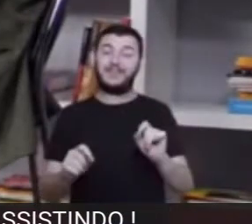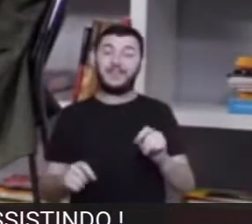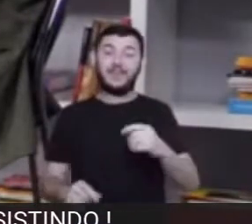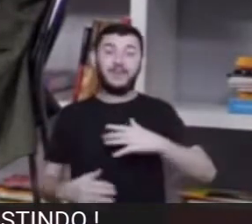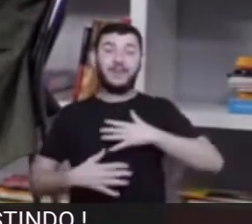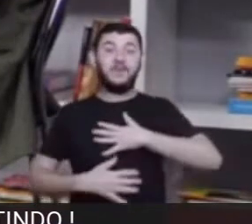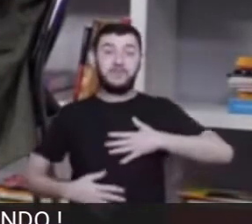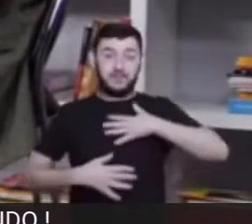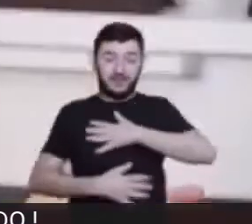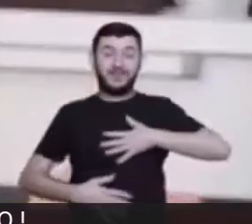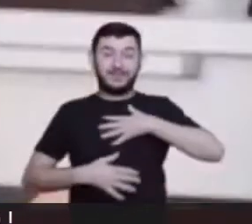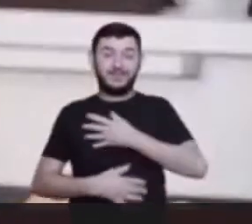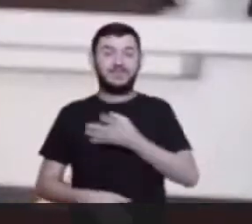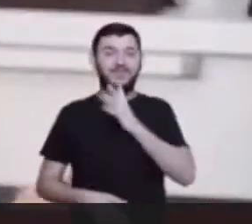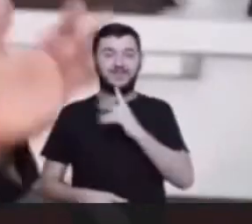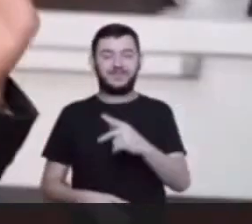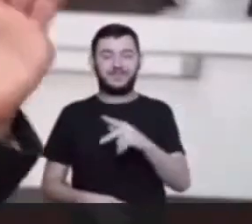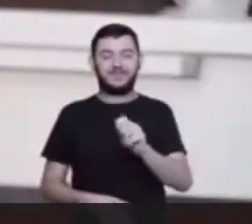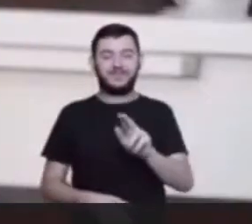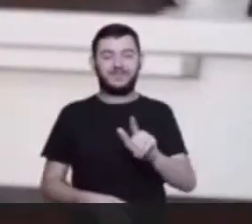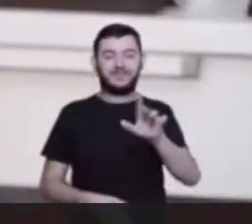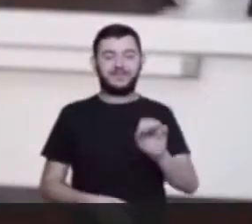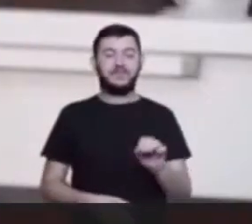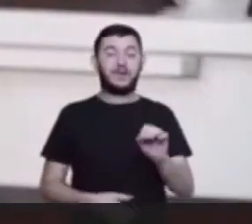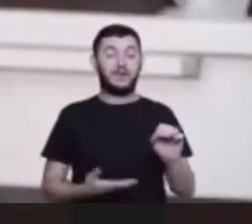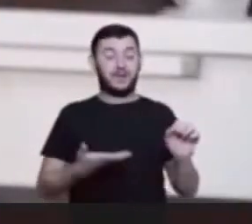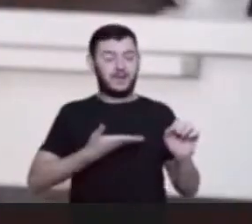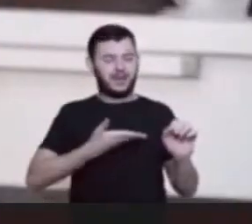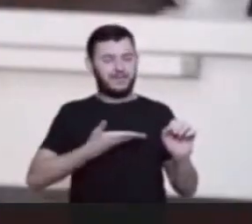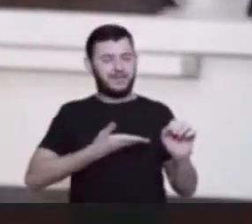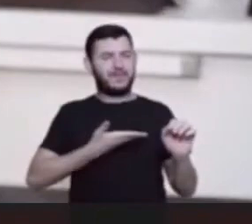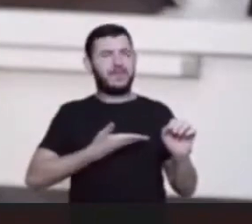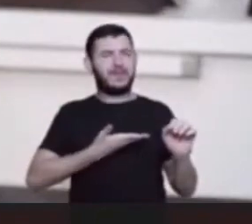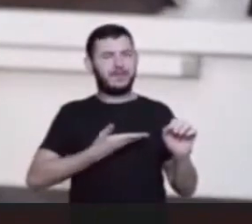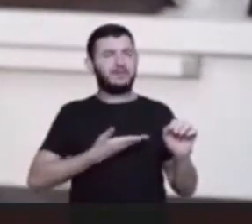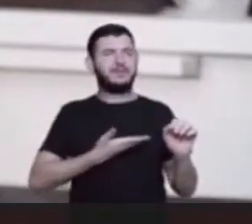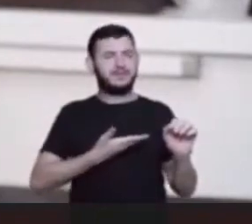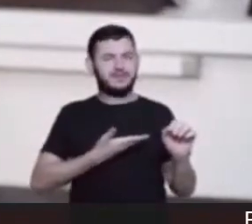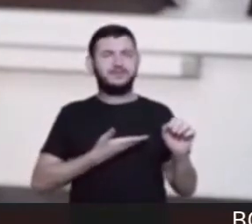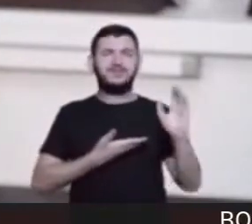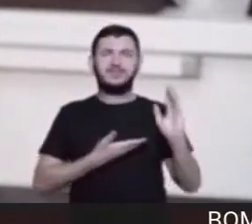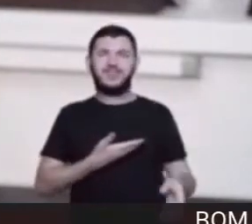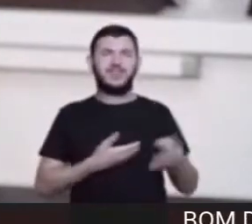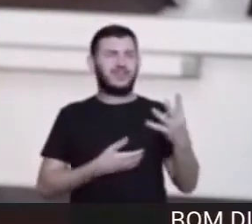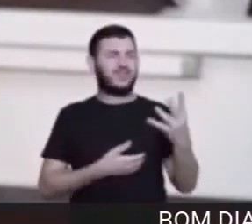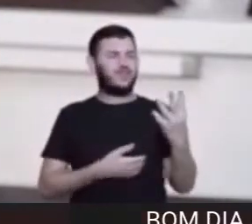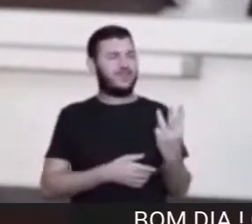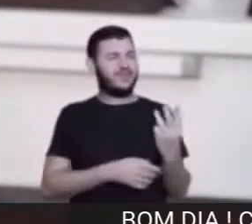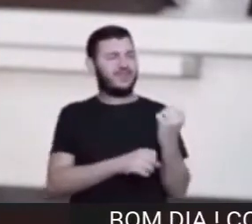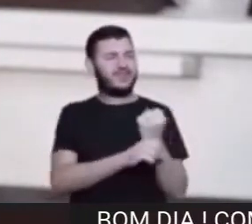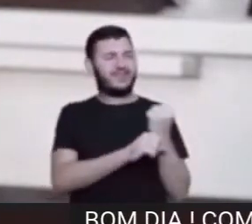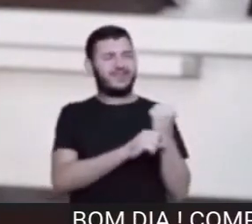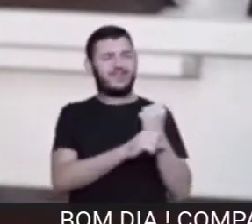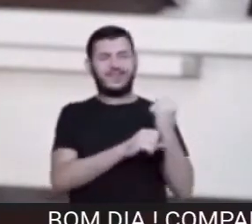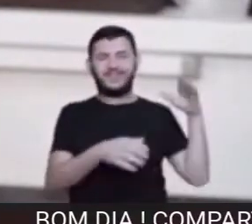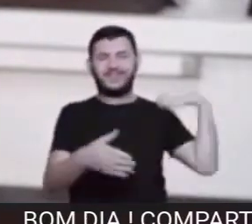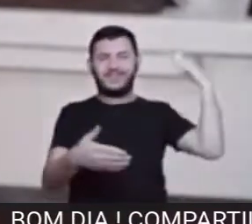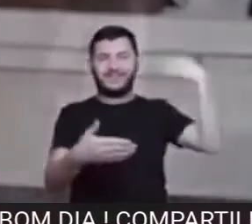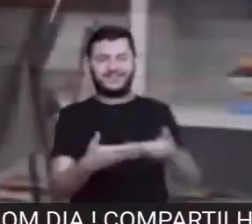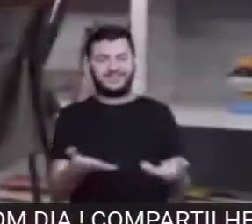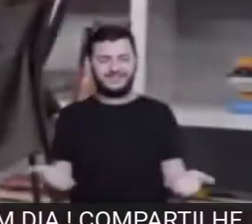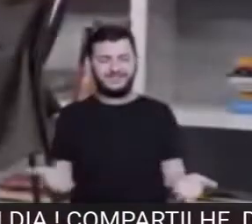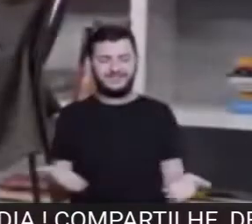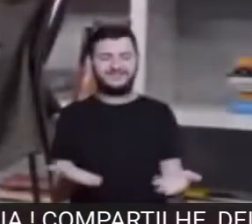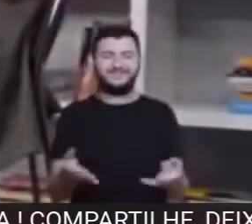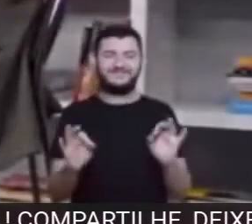porque estabelecemos uma amizade que perdura, sabe, há mais de 43 anos. Boa, boa, muito sabe? Bem.